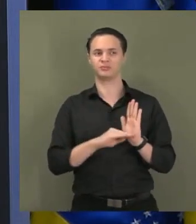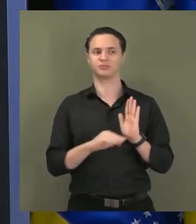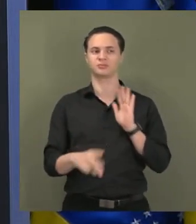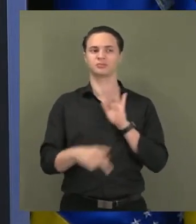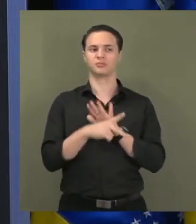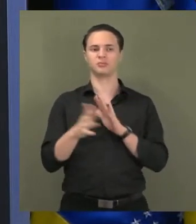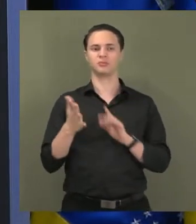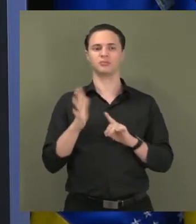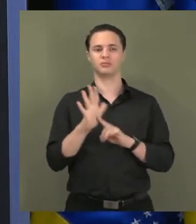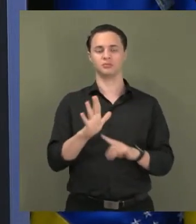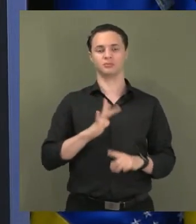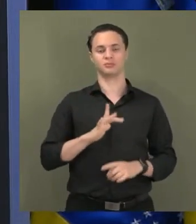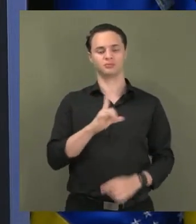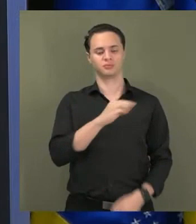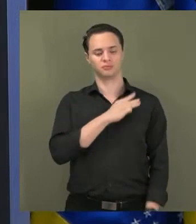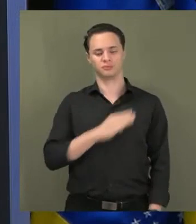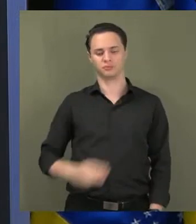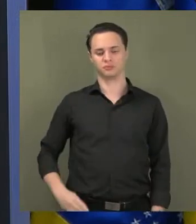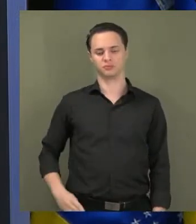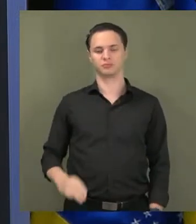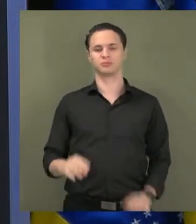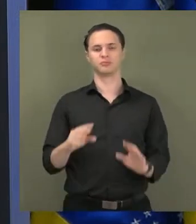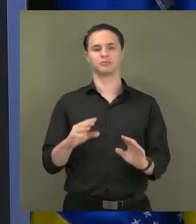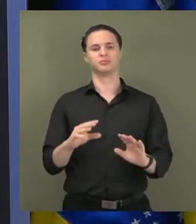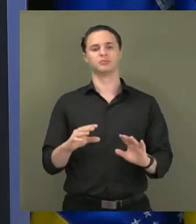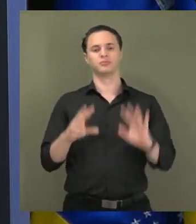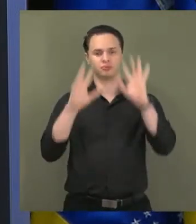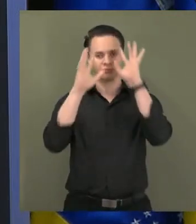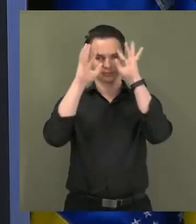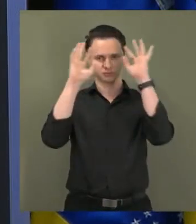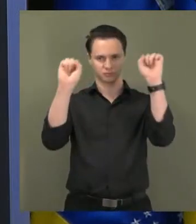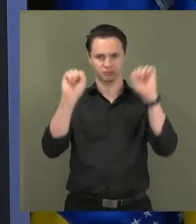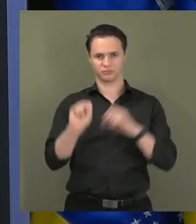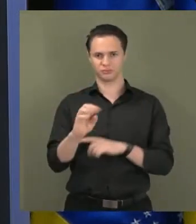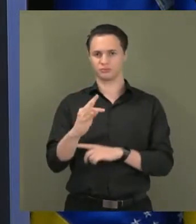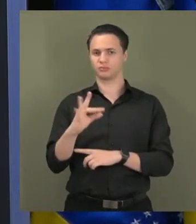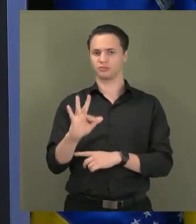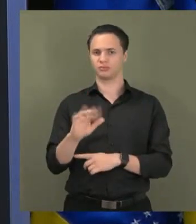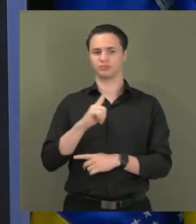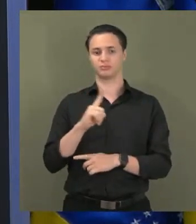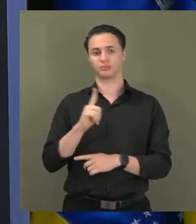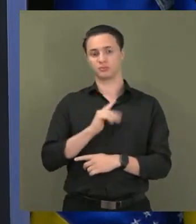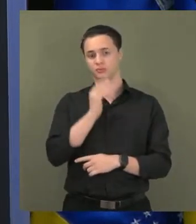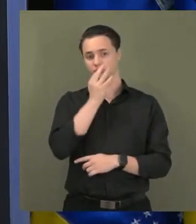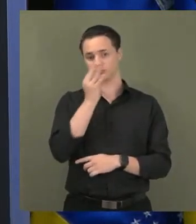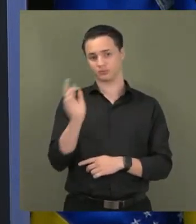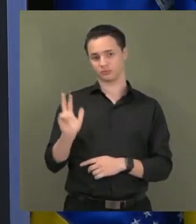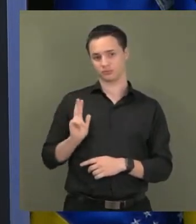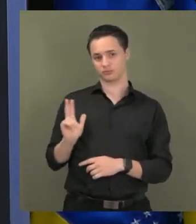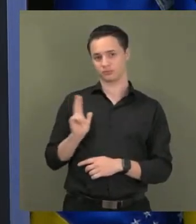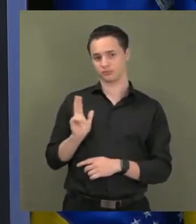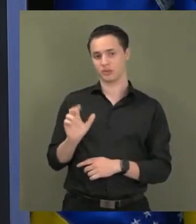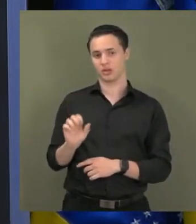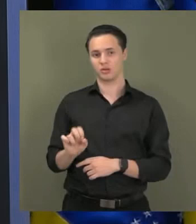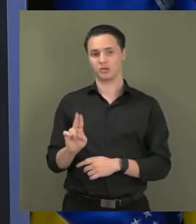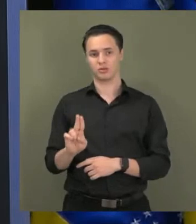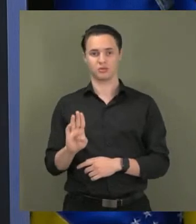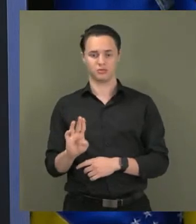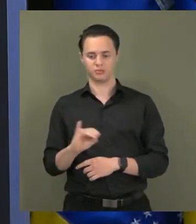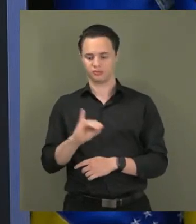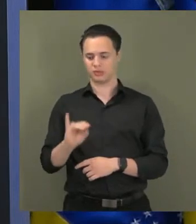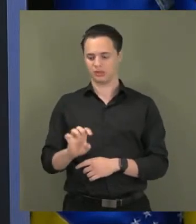indicação de um ministro do STF, tem certa subjetividade, o mesmo não